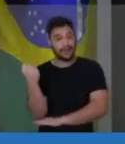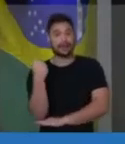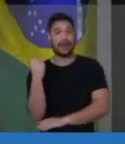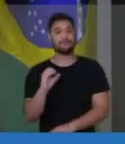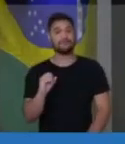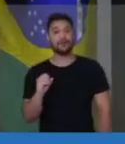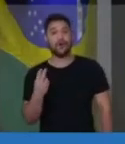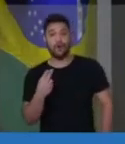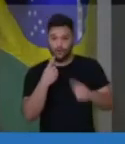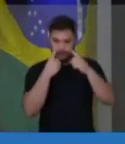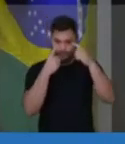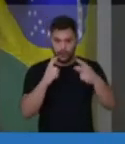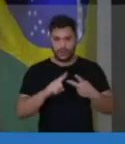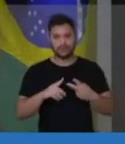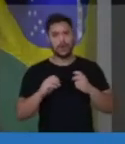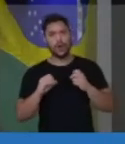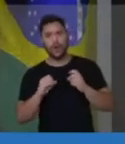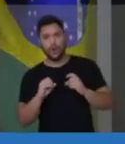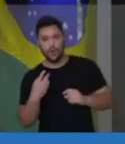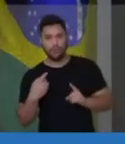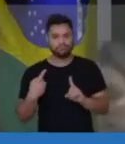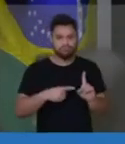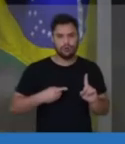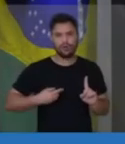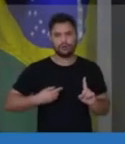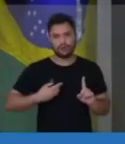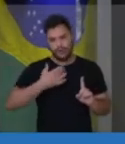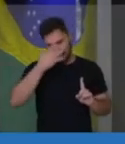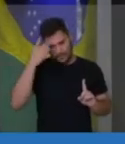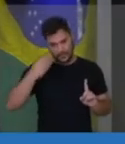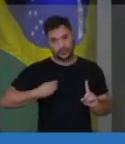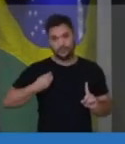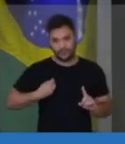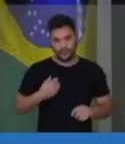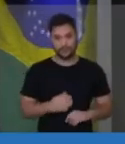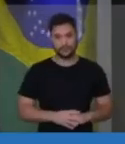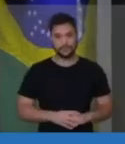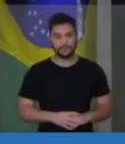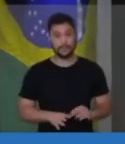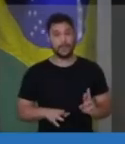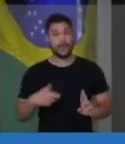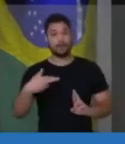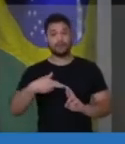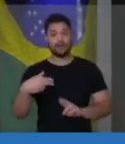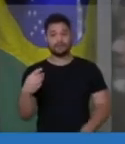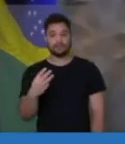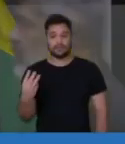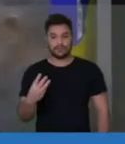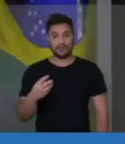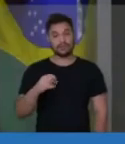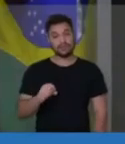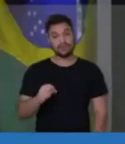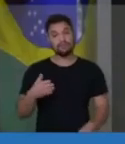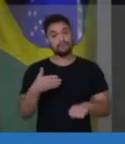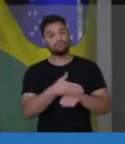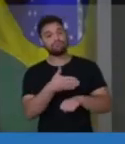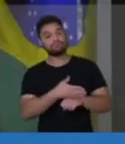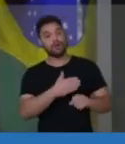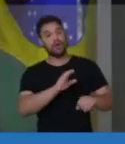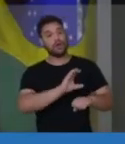com violência ou grave ameaça contra a pessoa. Parágrafo 3º. Quando se tratar de frequência a